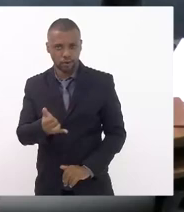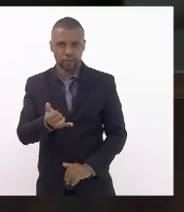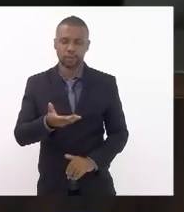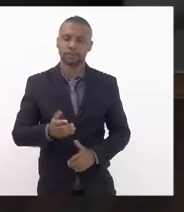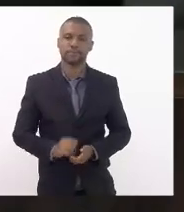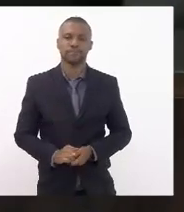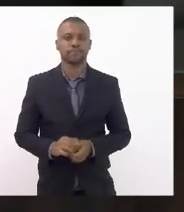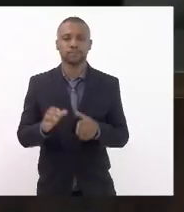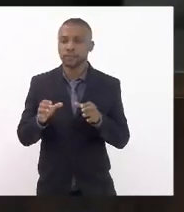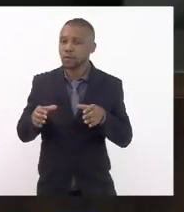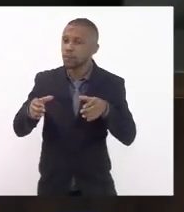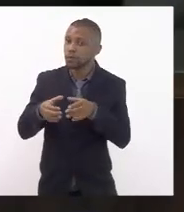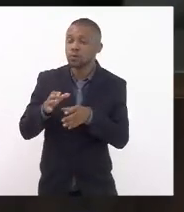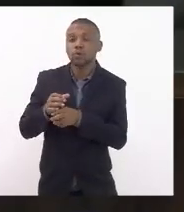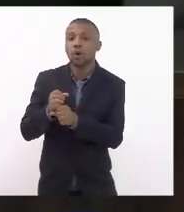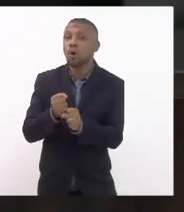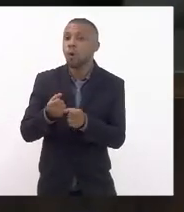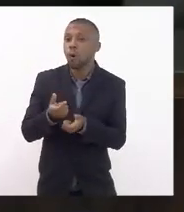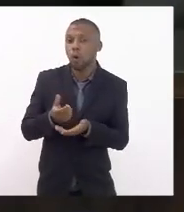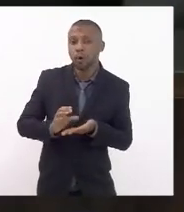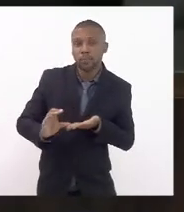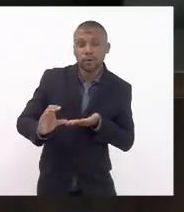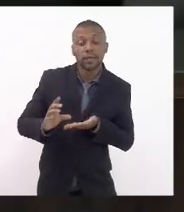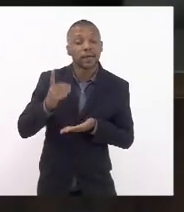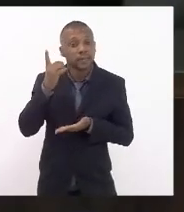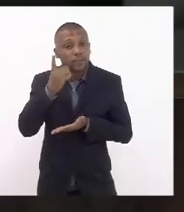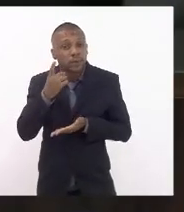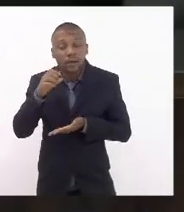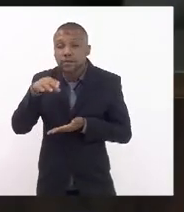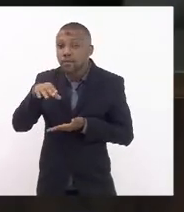Pela Comissão de Orçamento, deputado Márcio